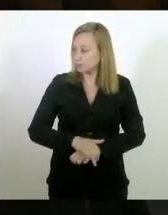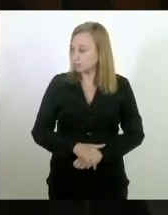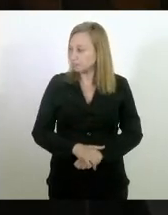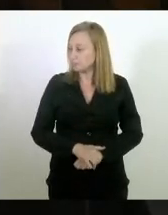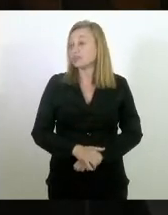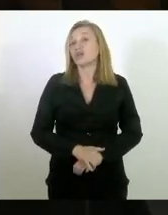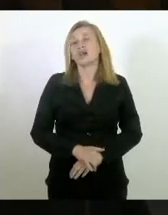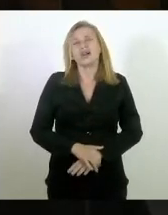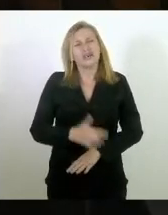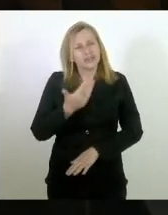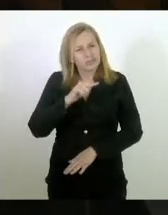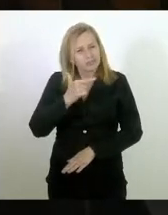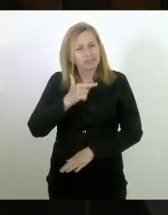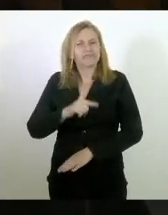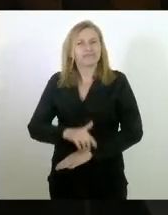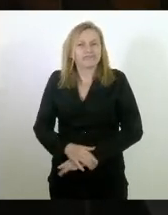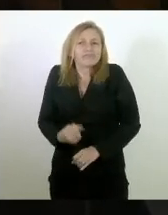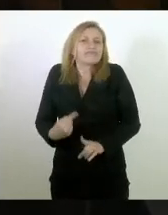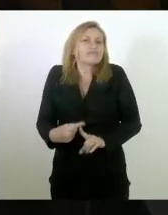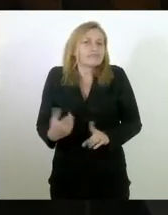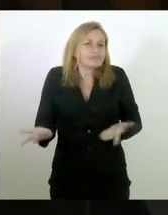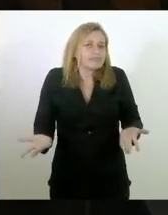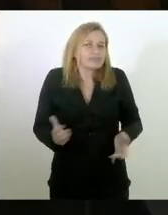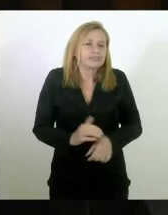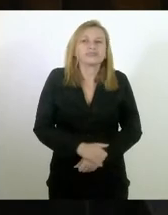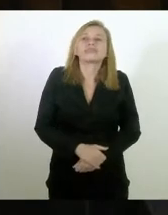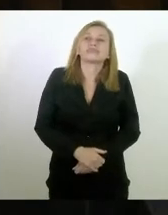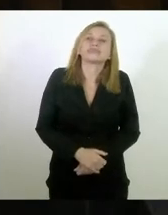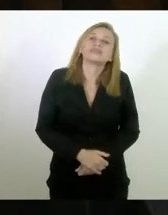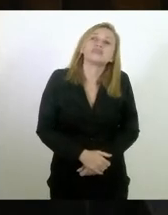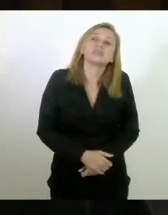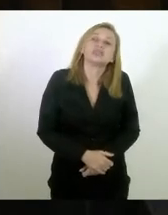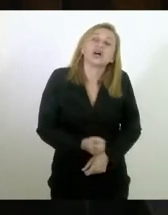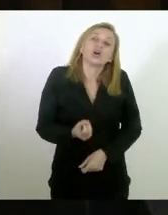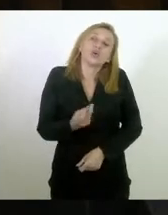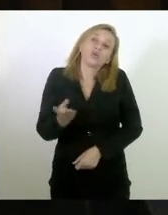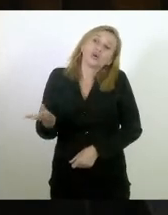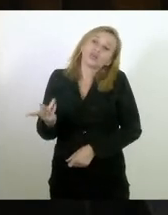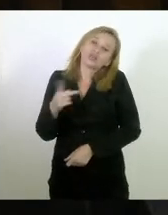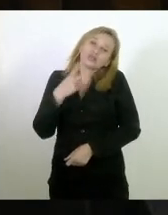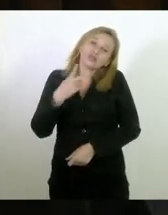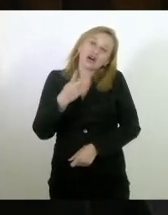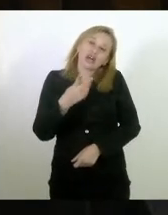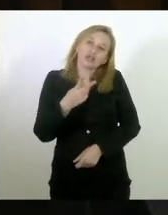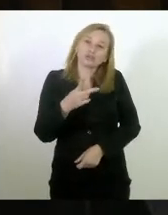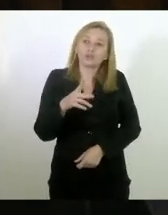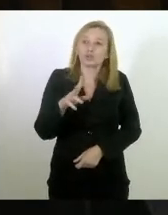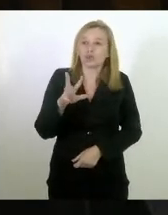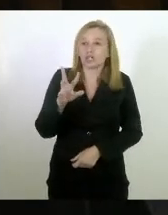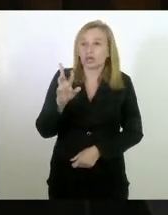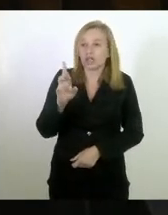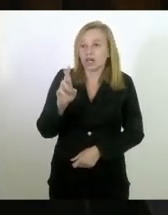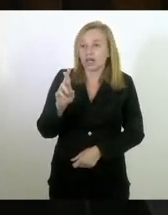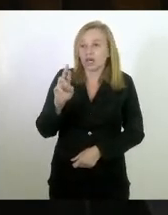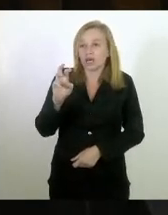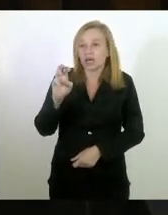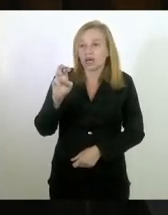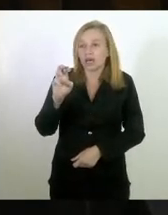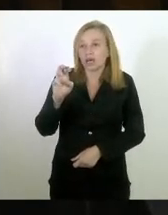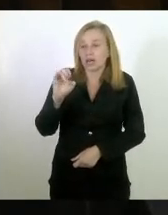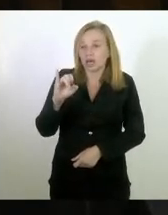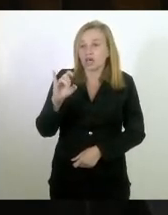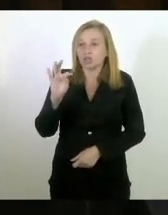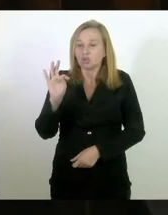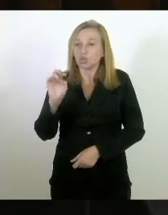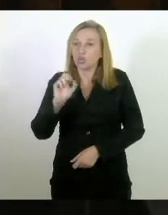e valeu muito engraçado porque quando se fala num ritual por exemplo tipicamente do Candomblé